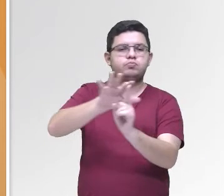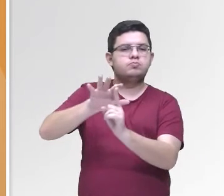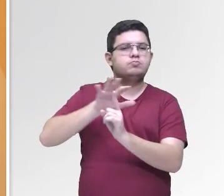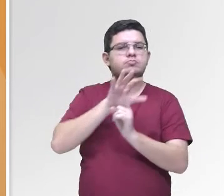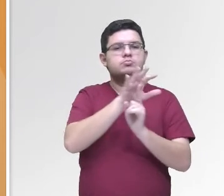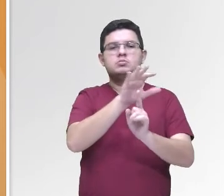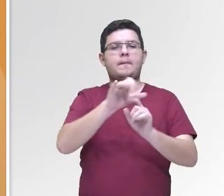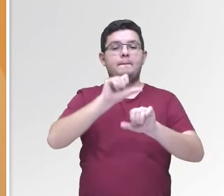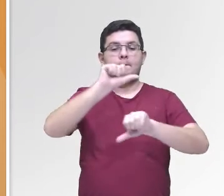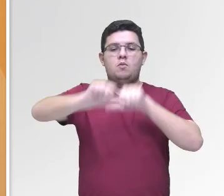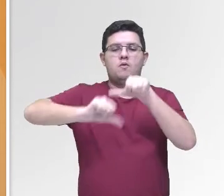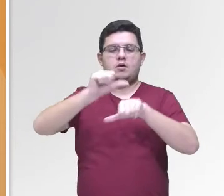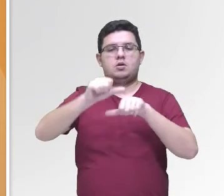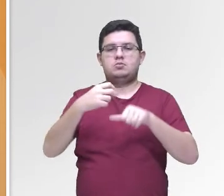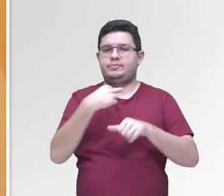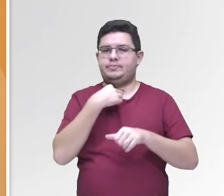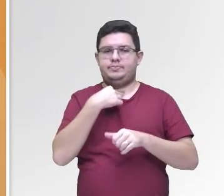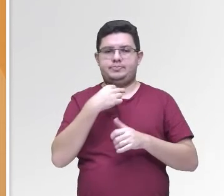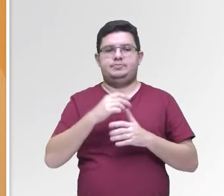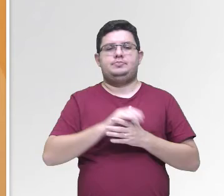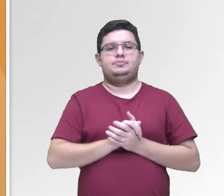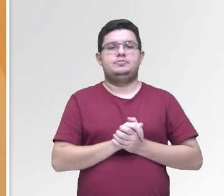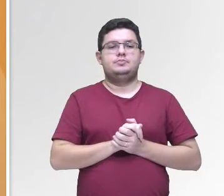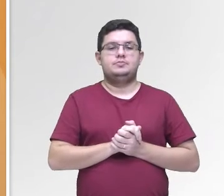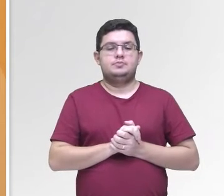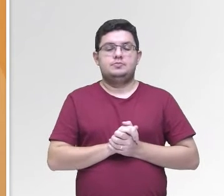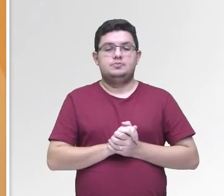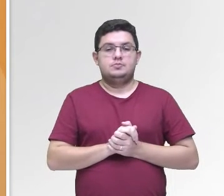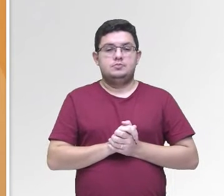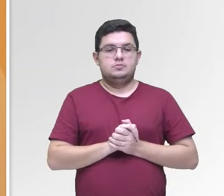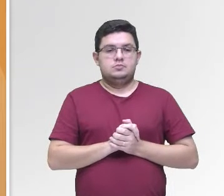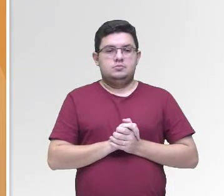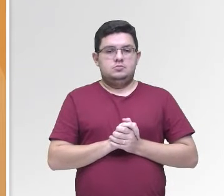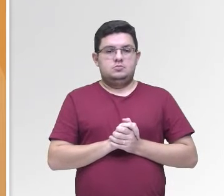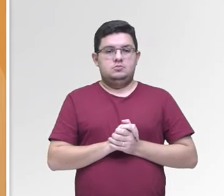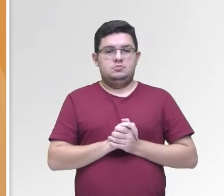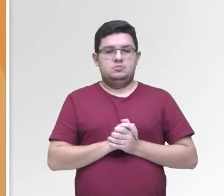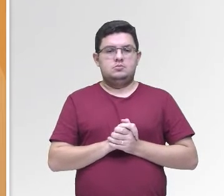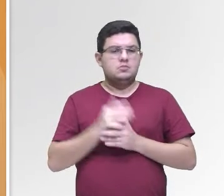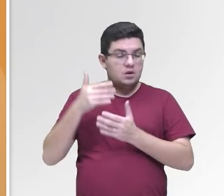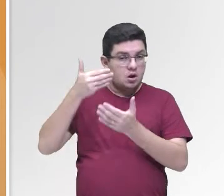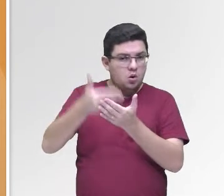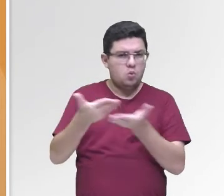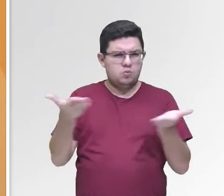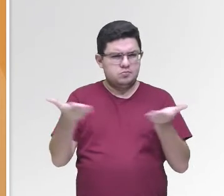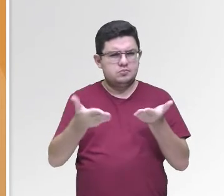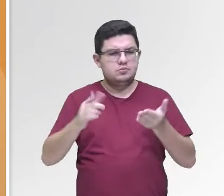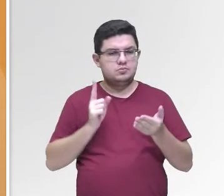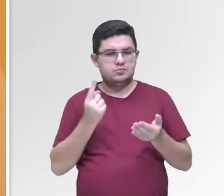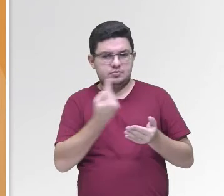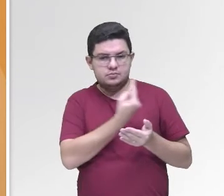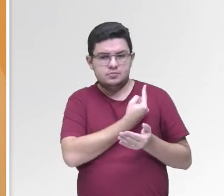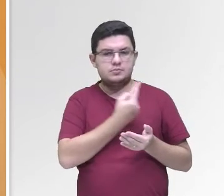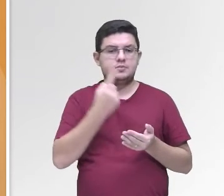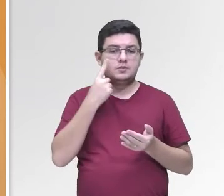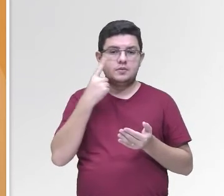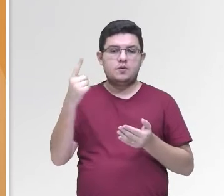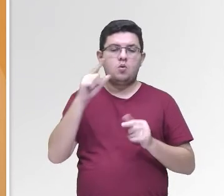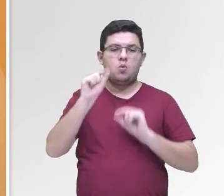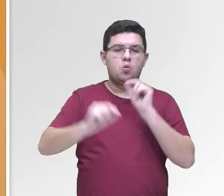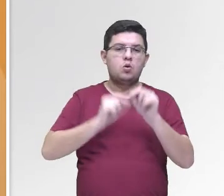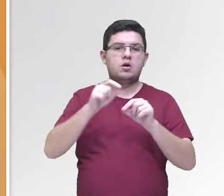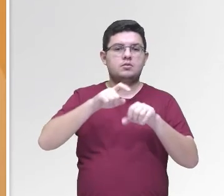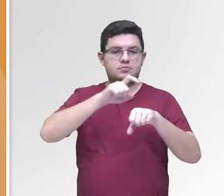daquela época. Ok, pessoal? Então, até agora nós já verificamos aí duas fases do